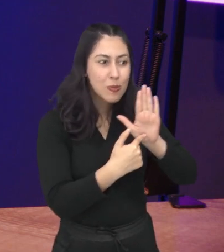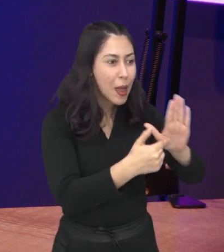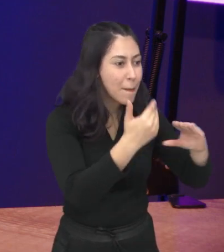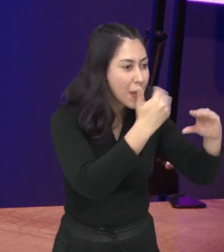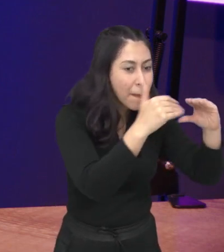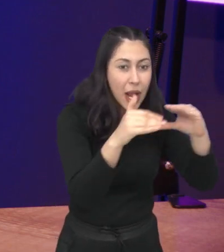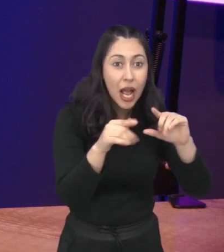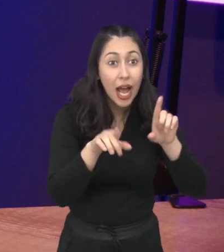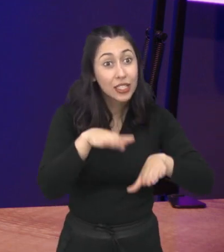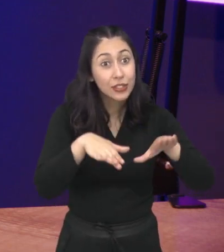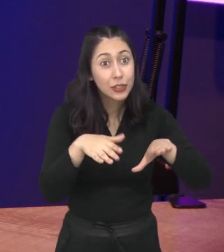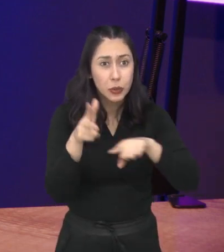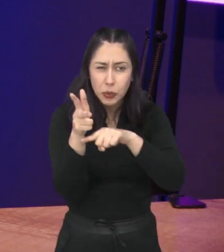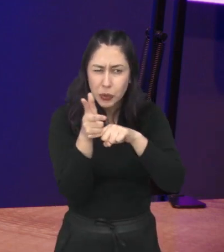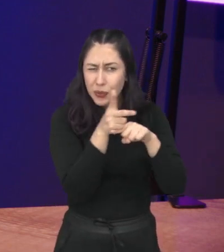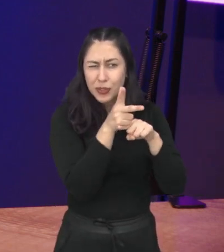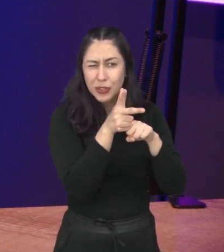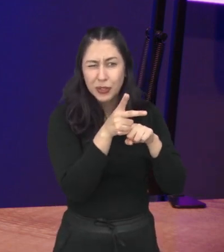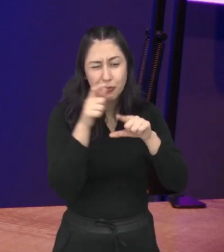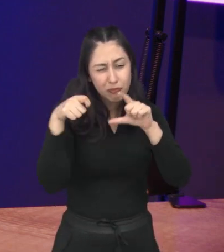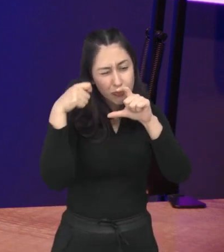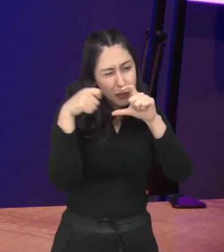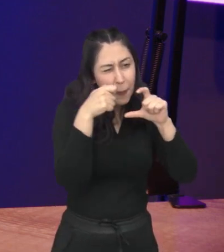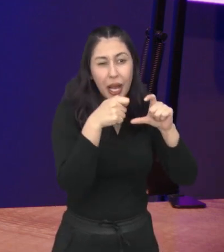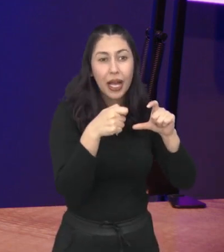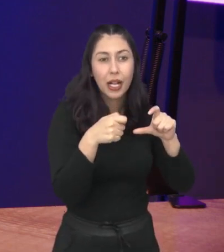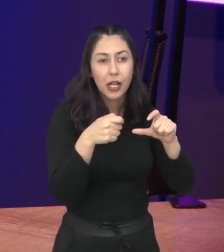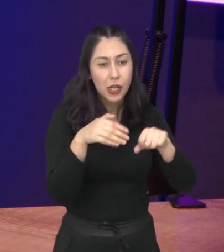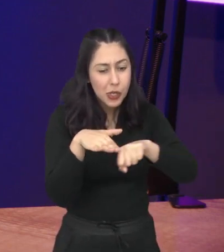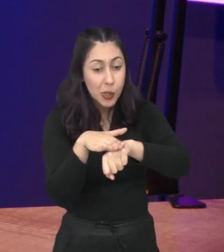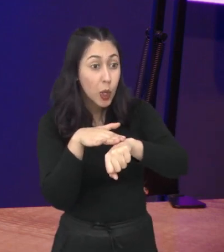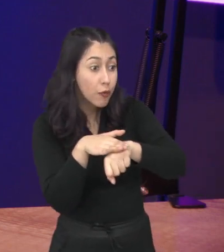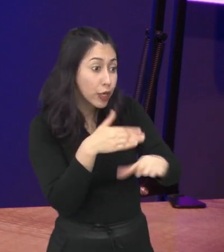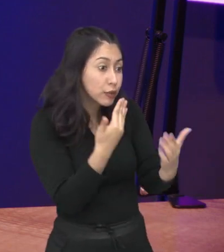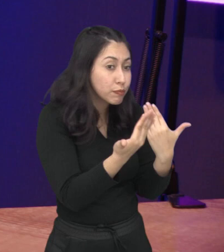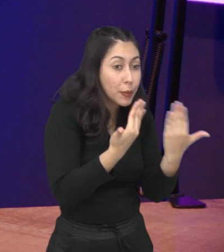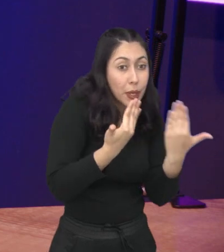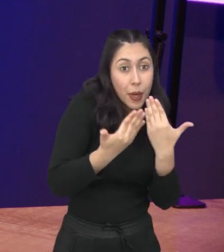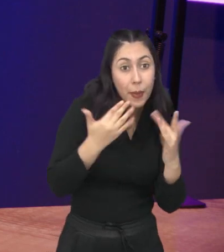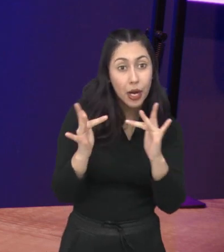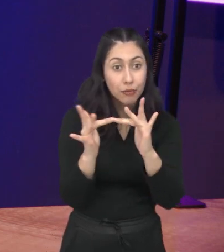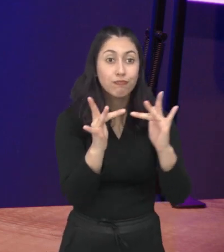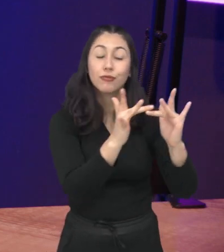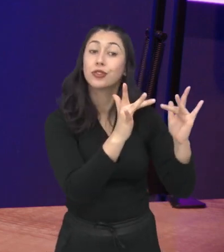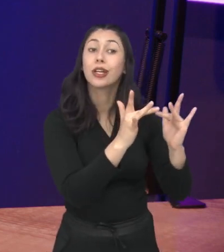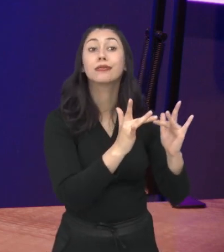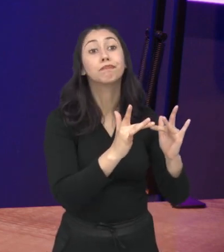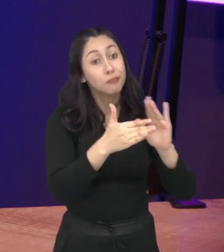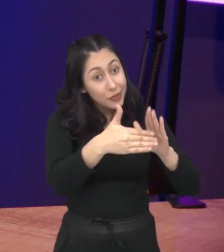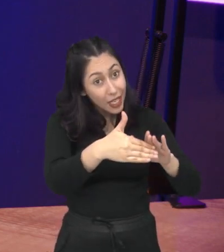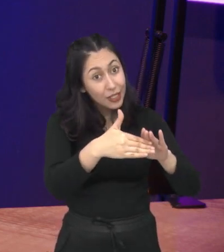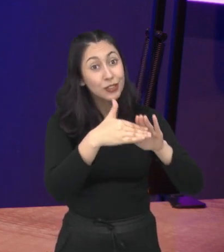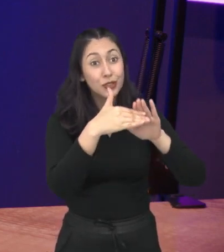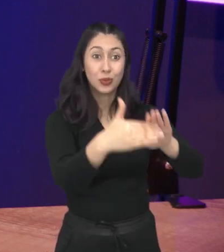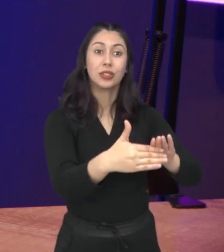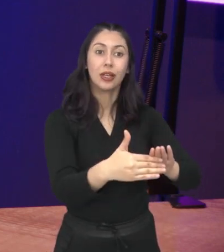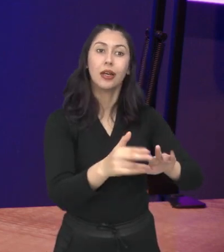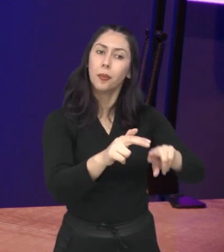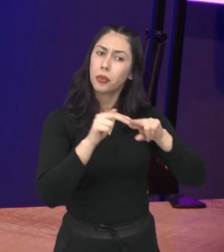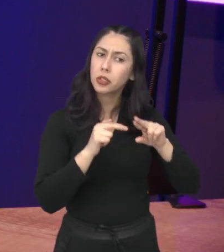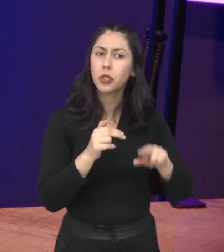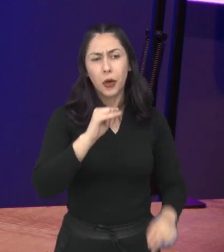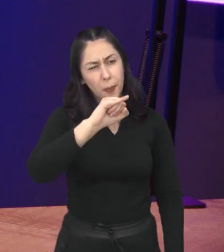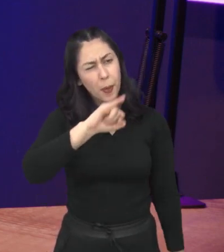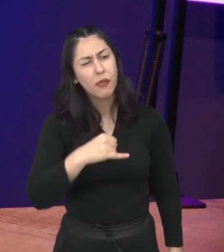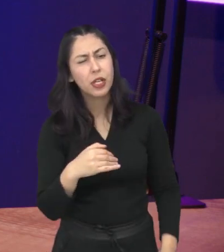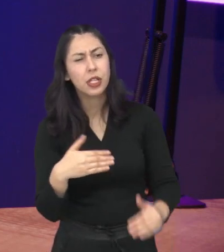um vídeo, né? Conversa com algum colega. Quando você seu, conversa com as pessoas, realmente funciona. Então, assim, converse com as pessoas que estão na